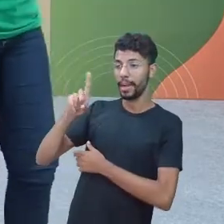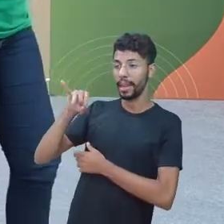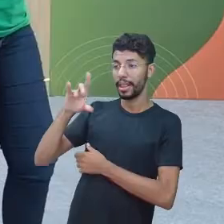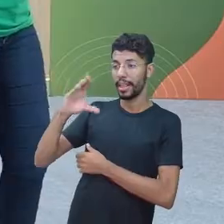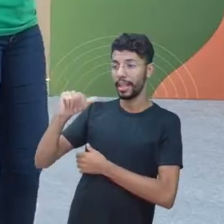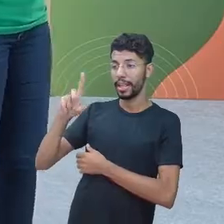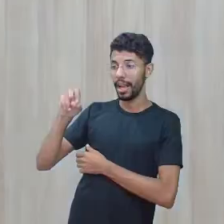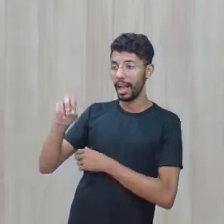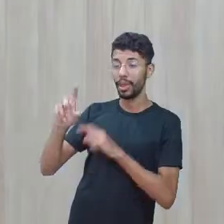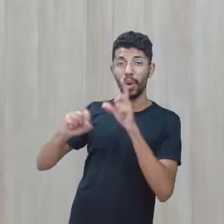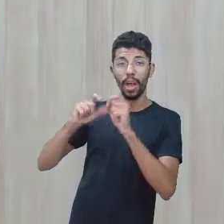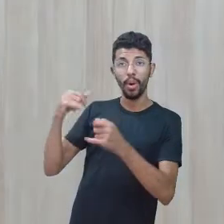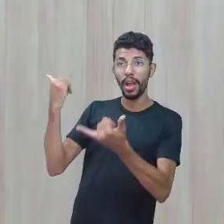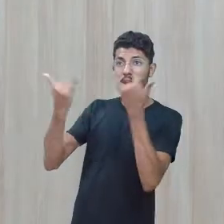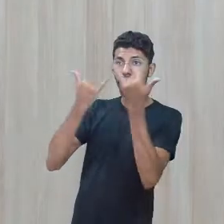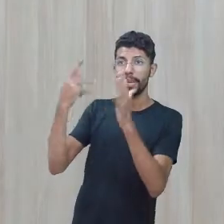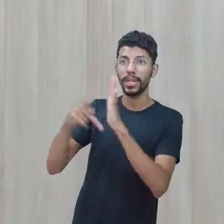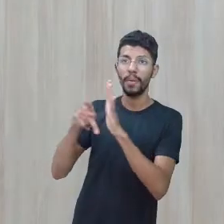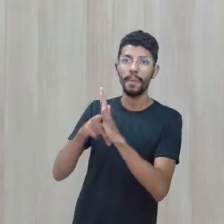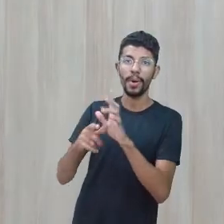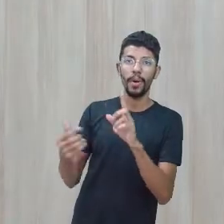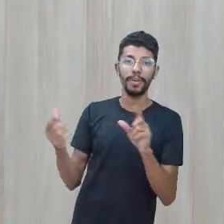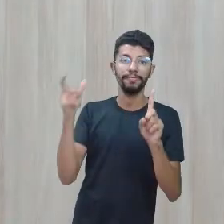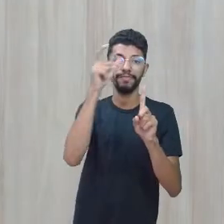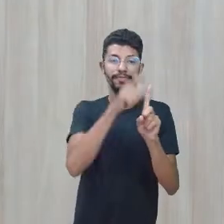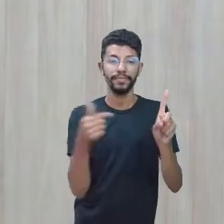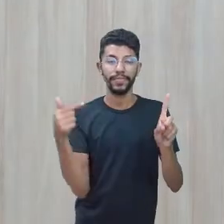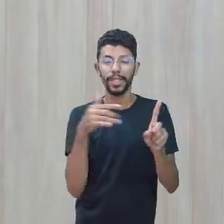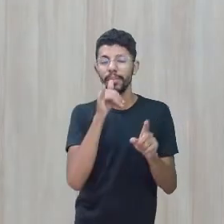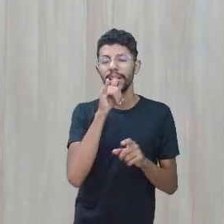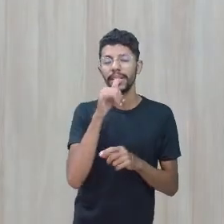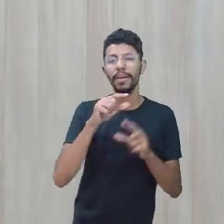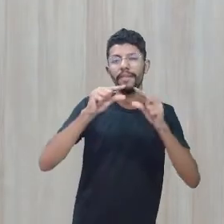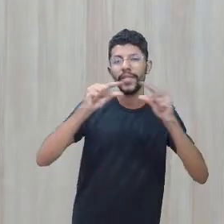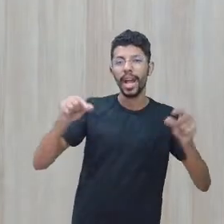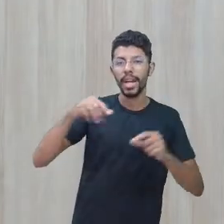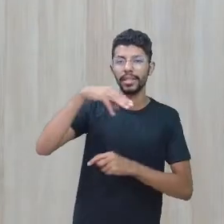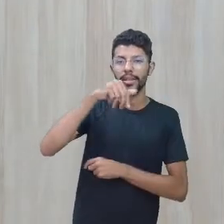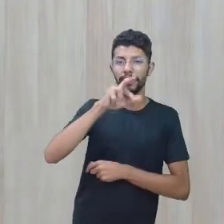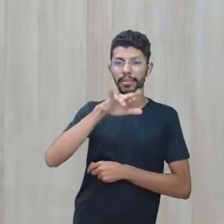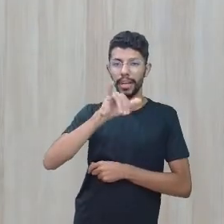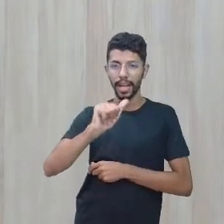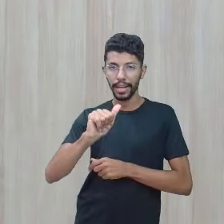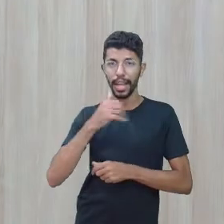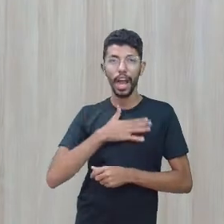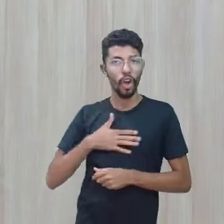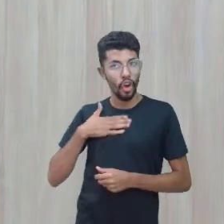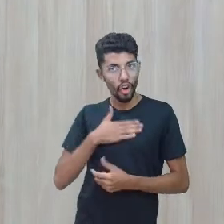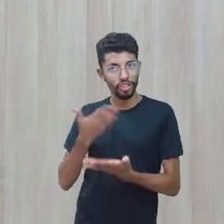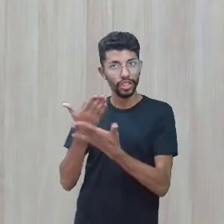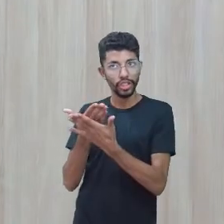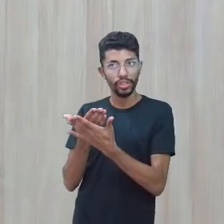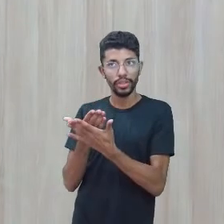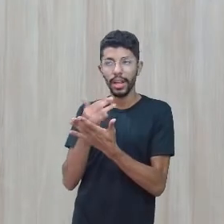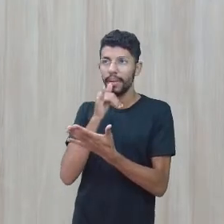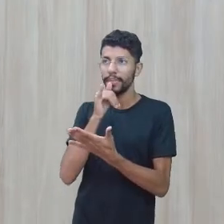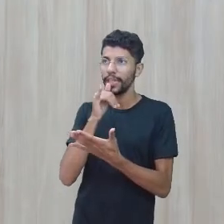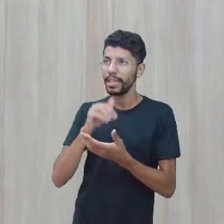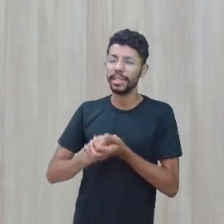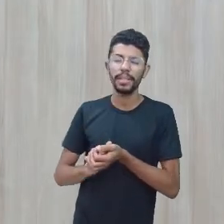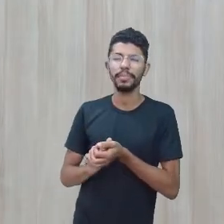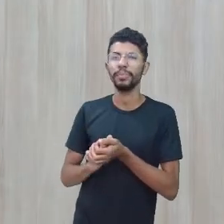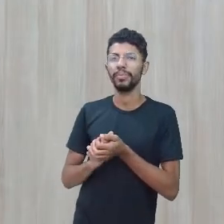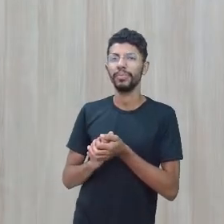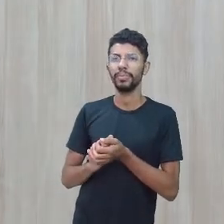tenho uma frase, Maria gosta de estudar, né? Para eu descobrir quem é o sujeito, eu pergunto ao verbo,